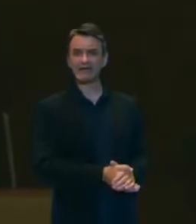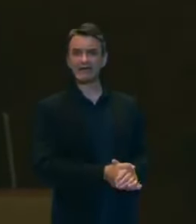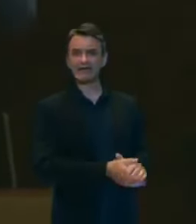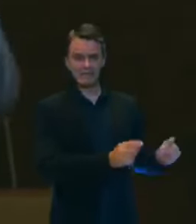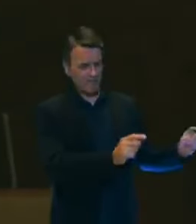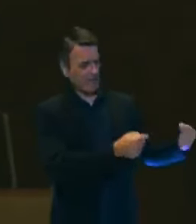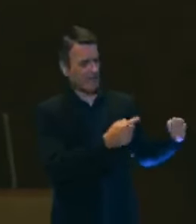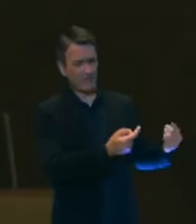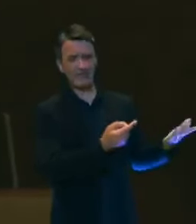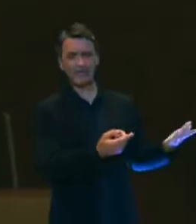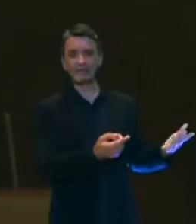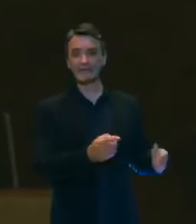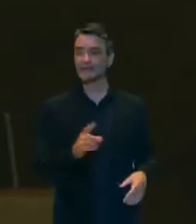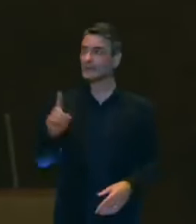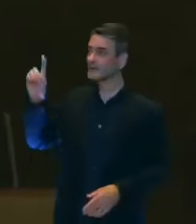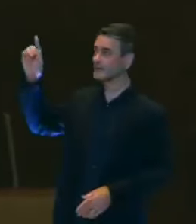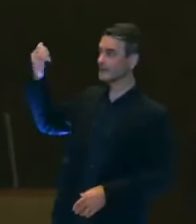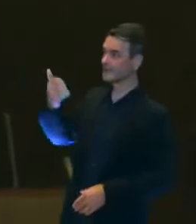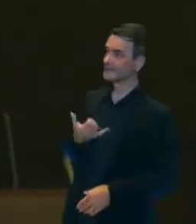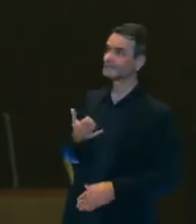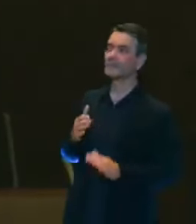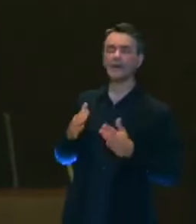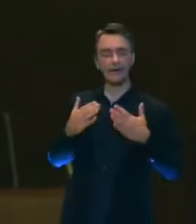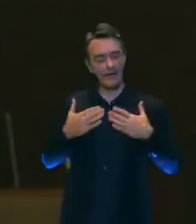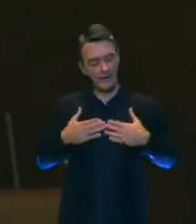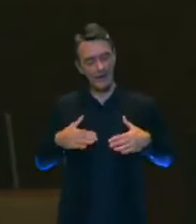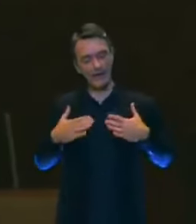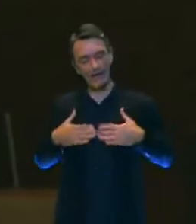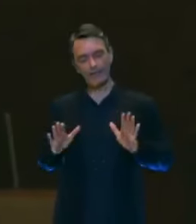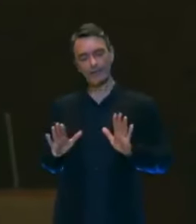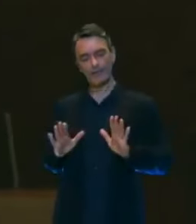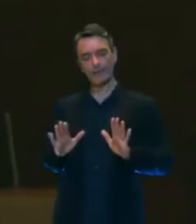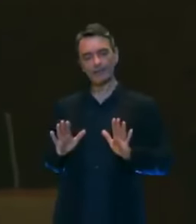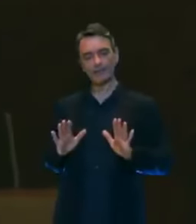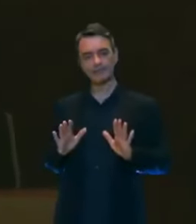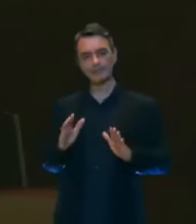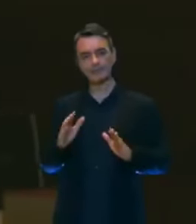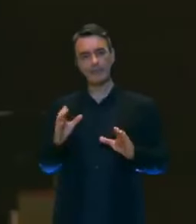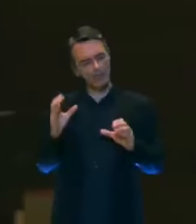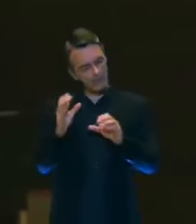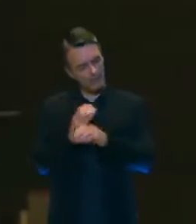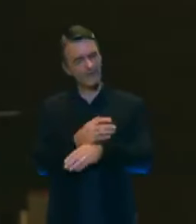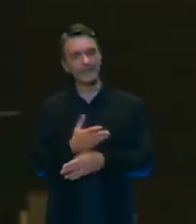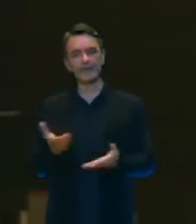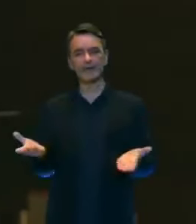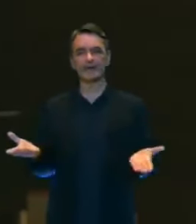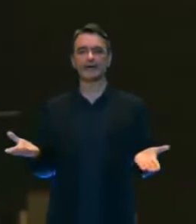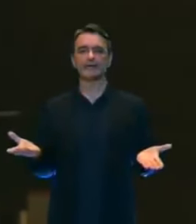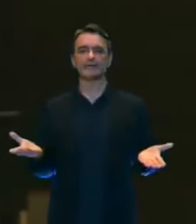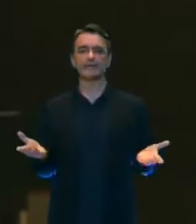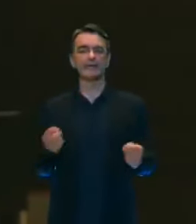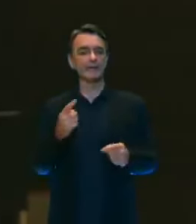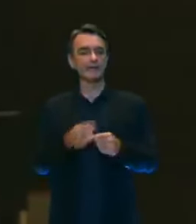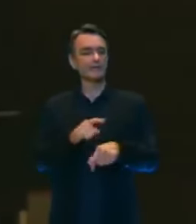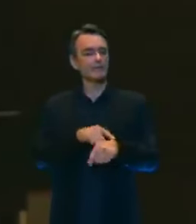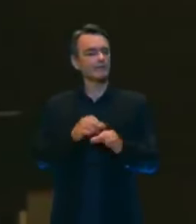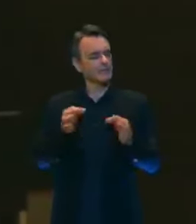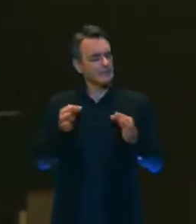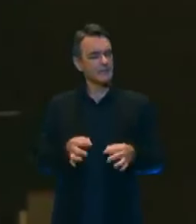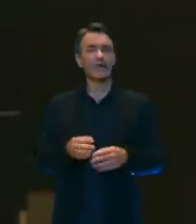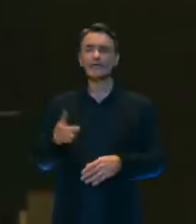Confia no braço forte de Deus, porque no tempo certo ele recompensa.